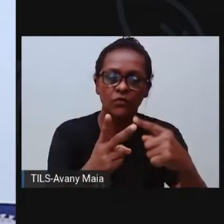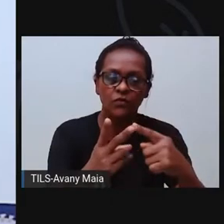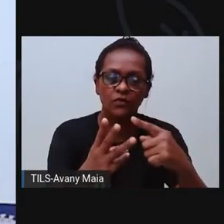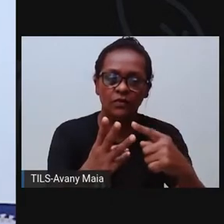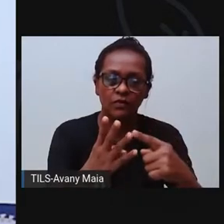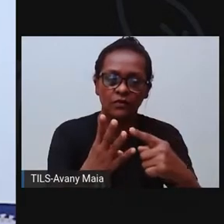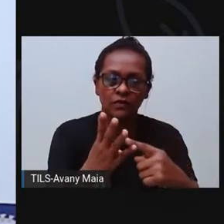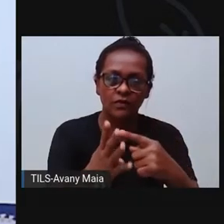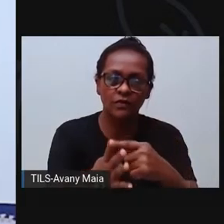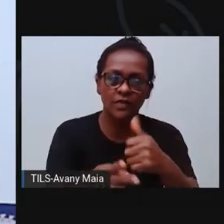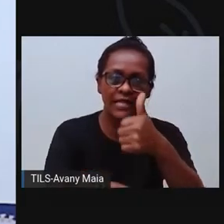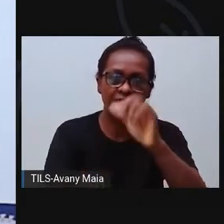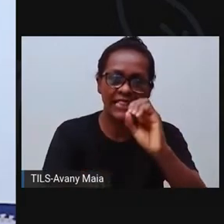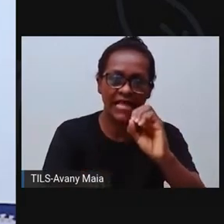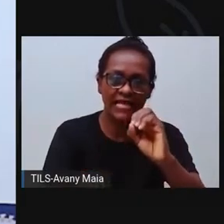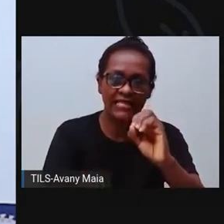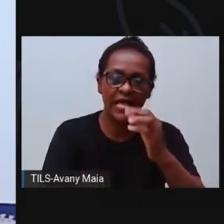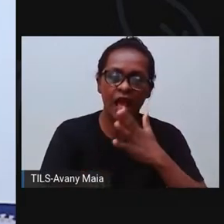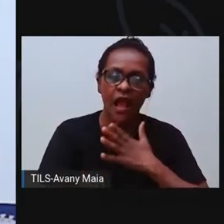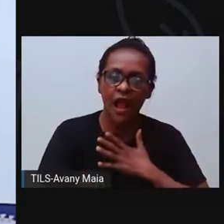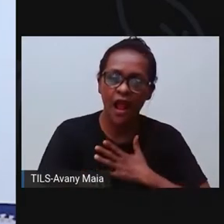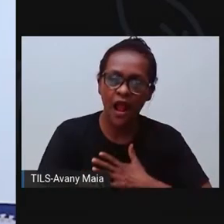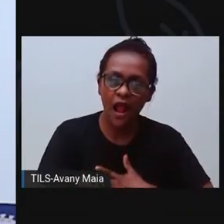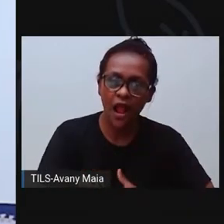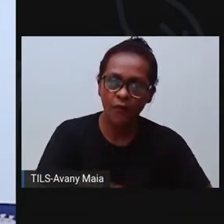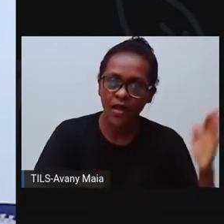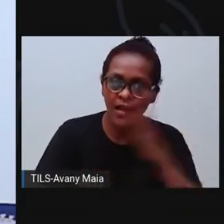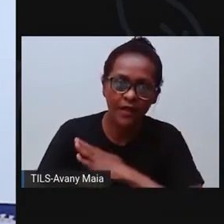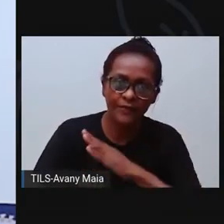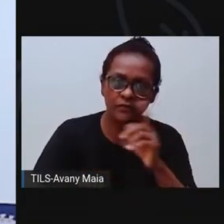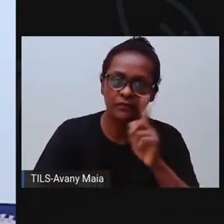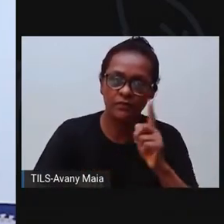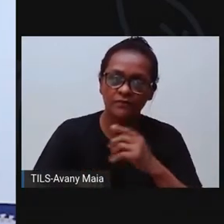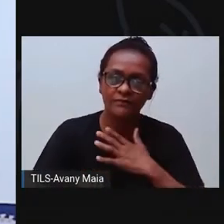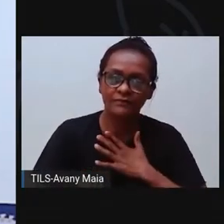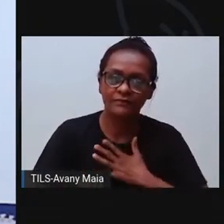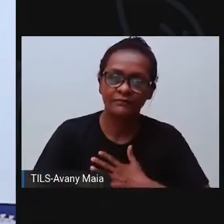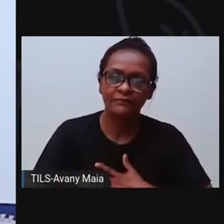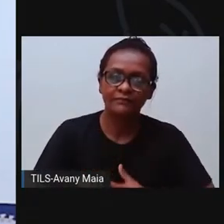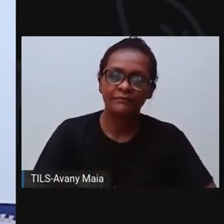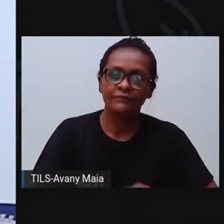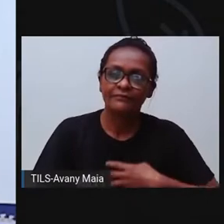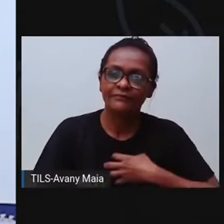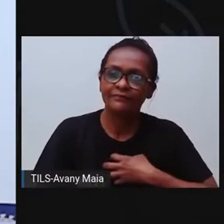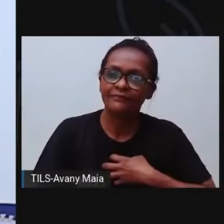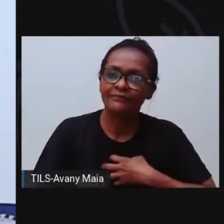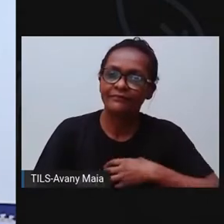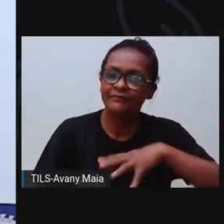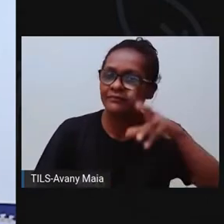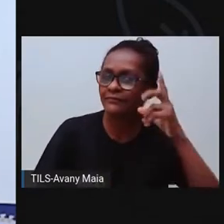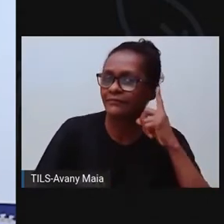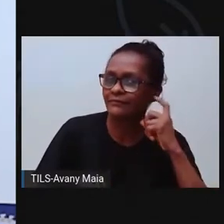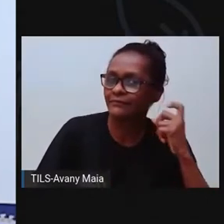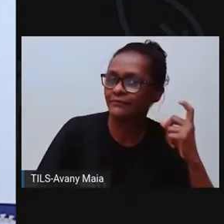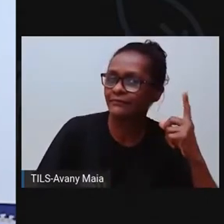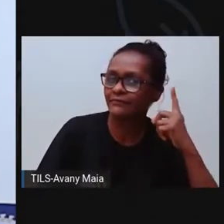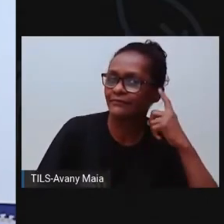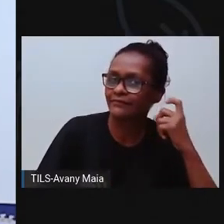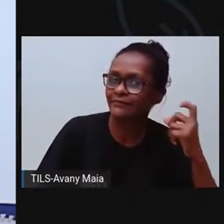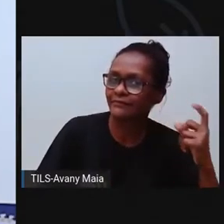é contar bem devagarzinho, sentindo o som de cada número.